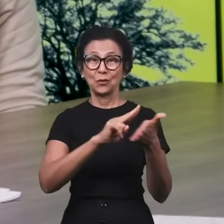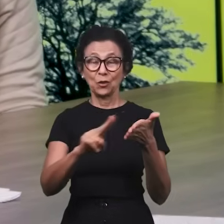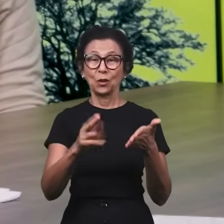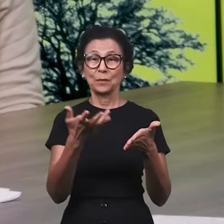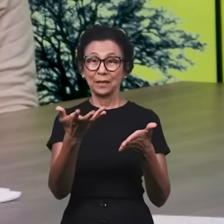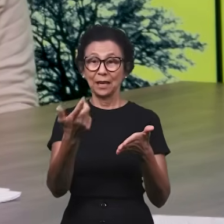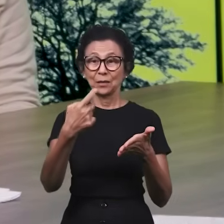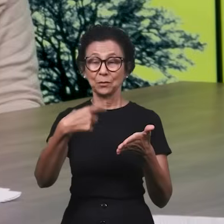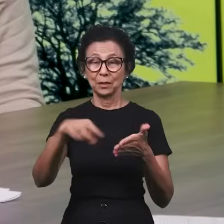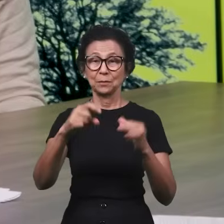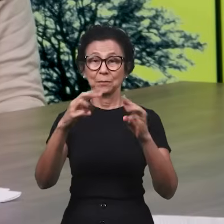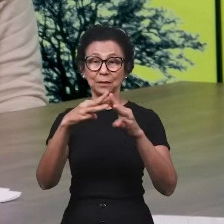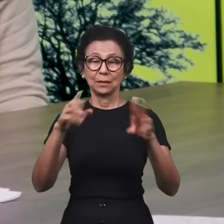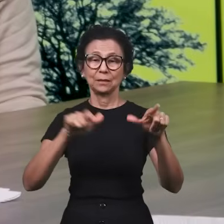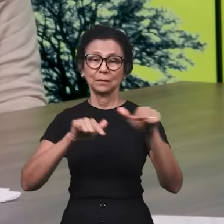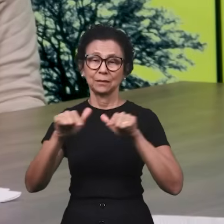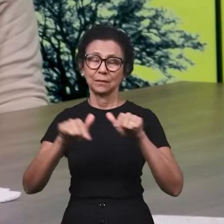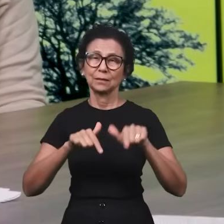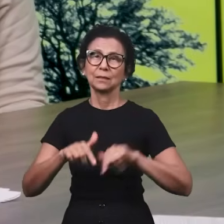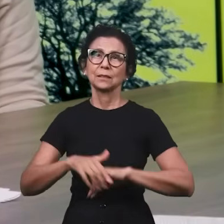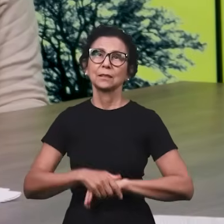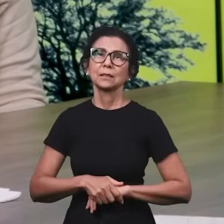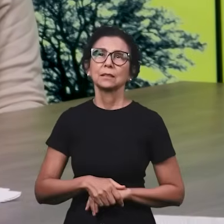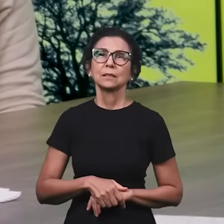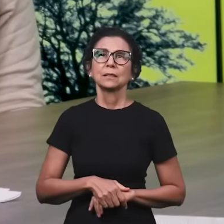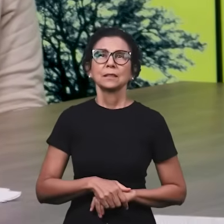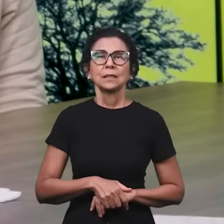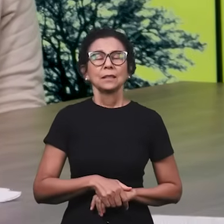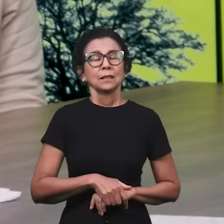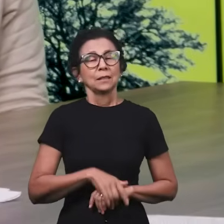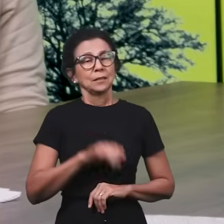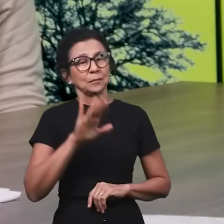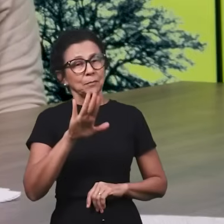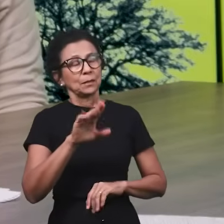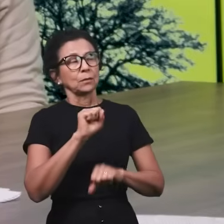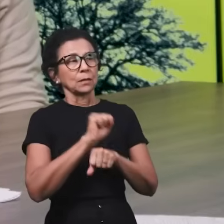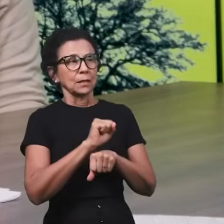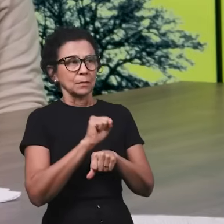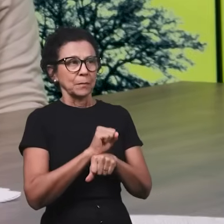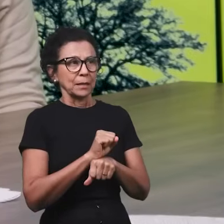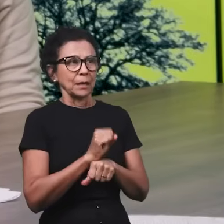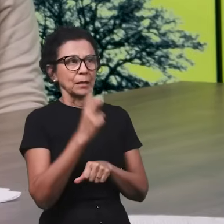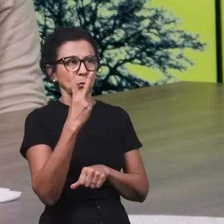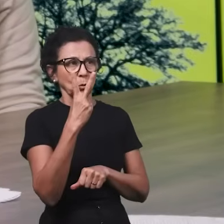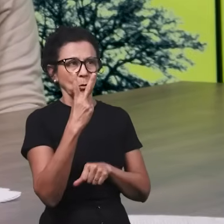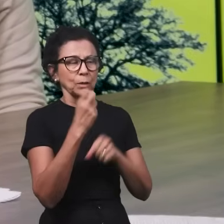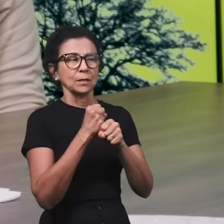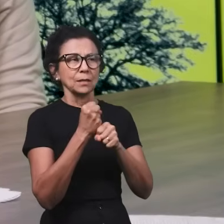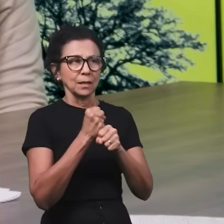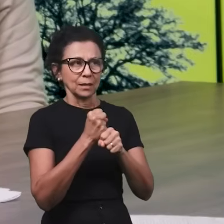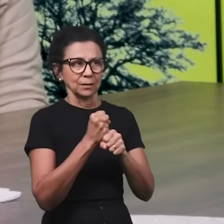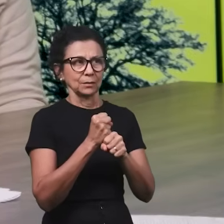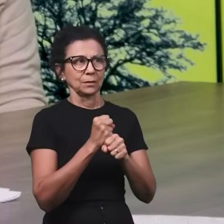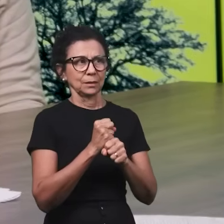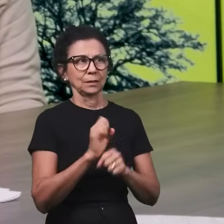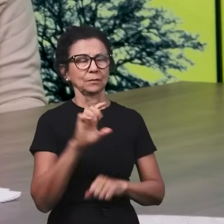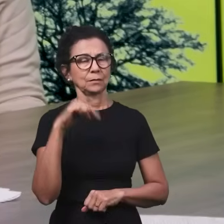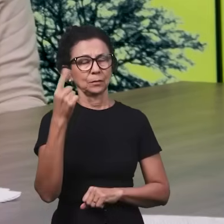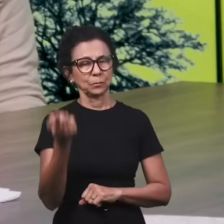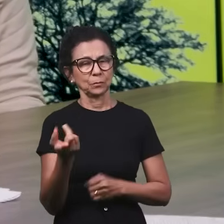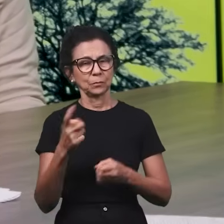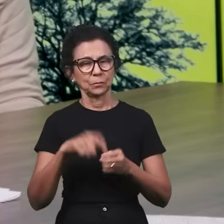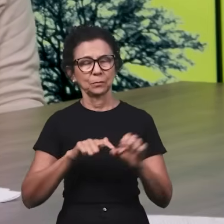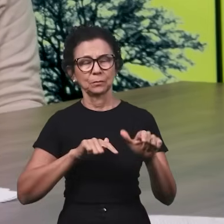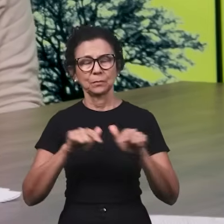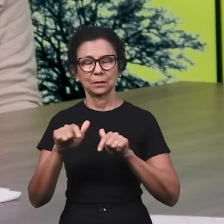meu nome para trabalhar. E eu fui, mas logo me disseram que eu teria que esperar mais 2 anos. Então, esperei